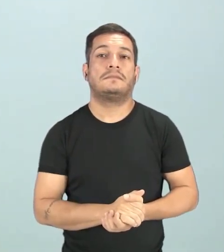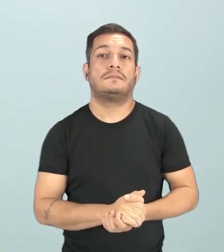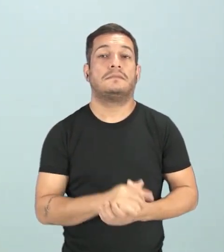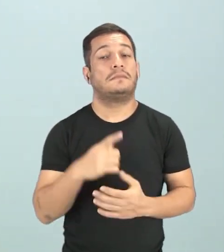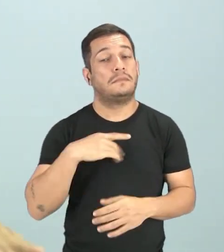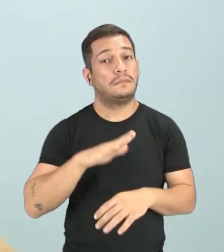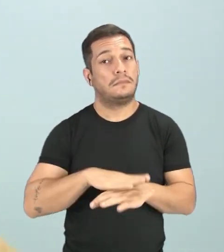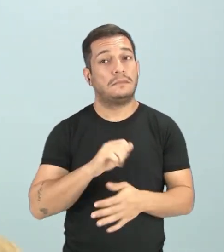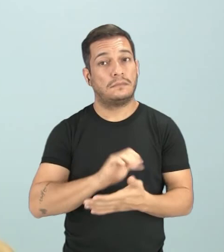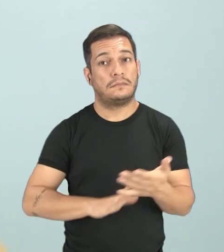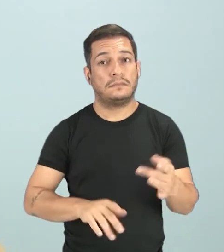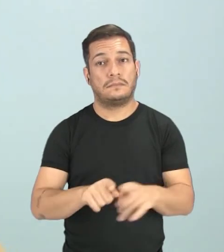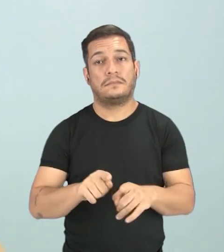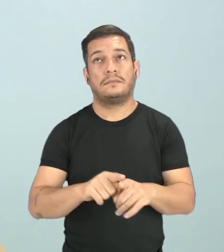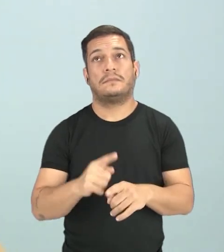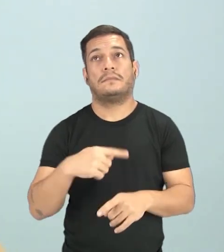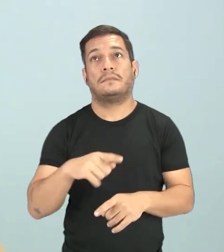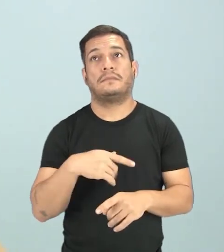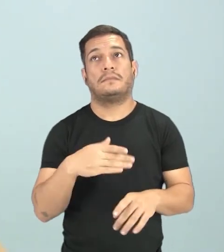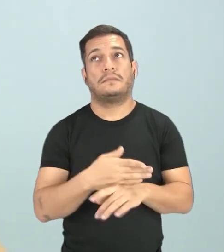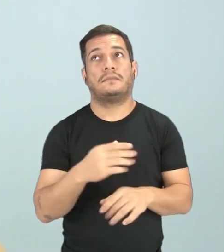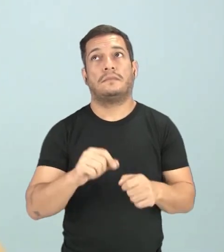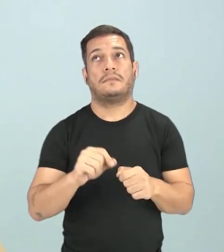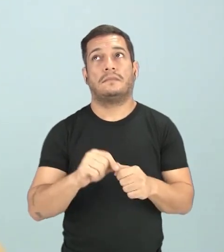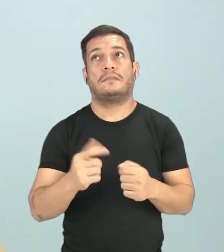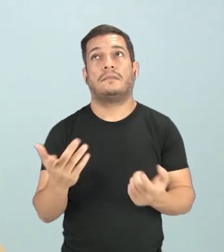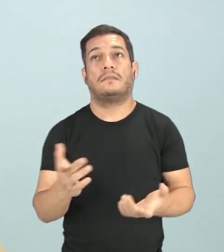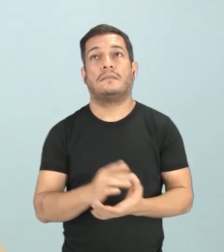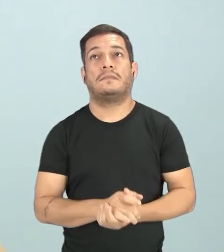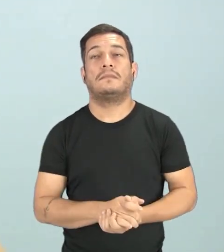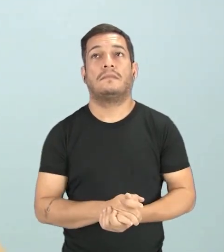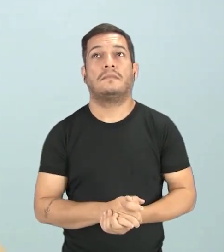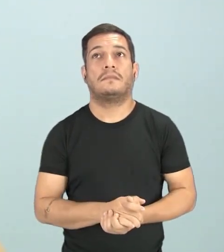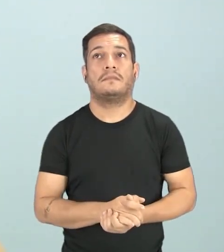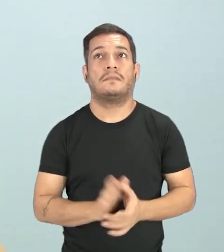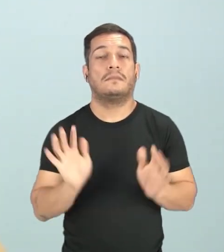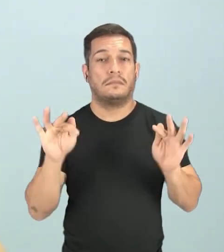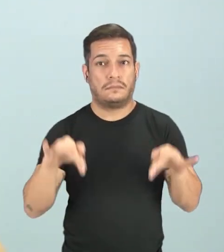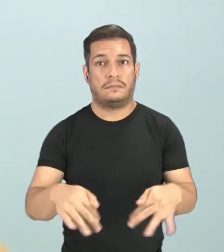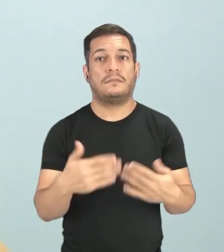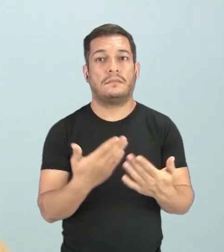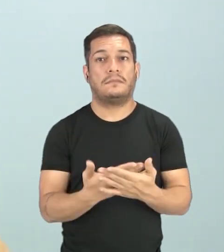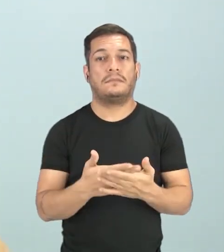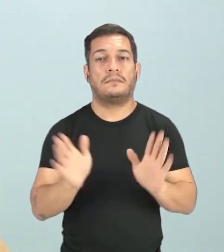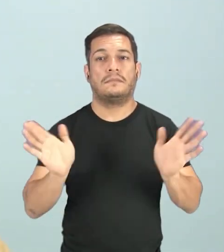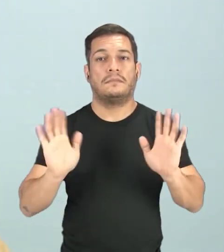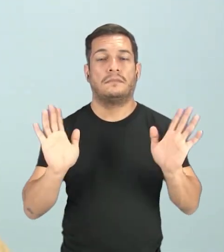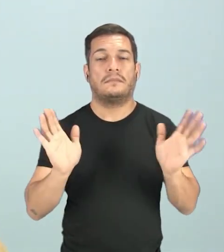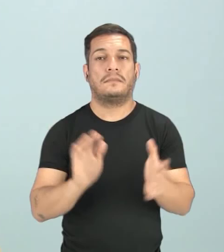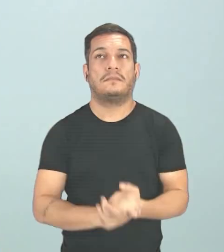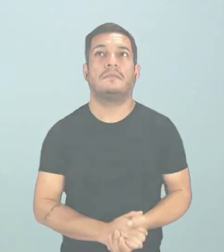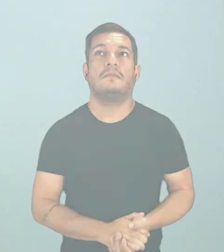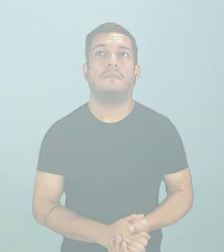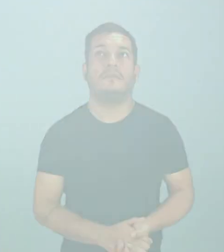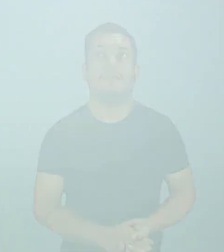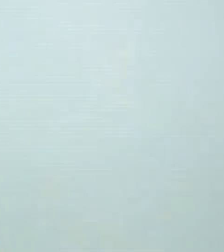mais exercícios lá para você estar fazendo, né? Então, nós vamos ficando por aqui e até a próxima aula.